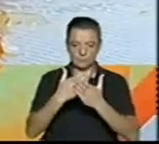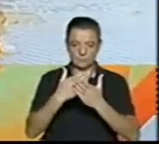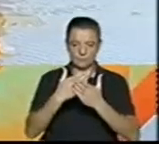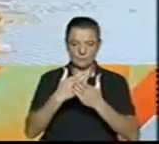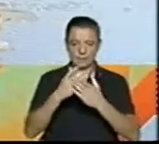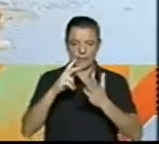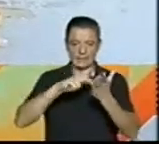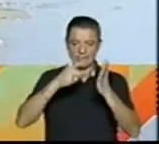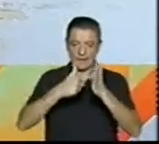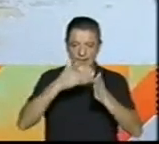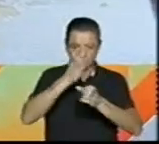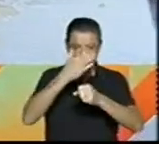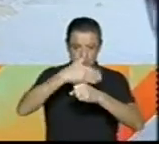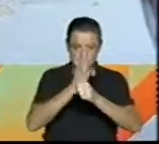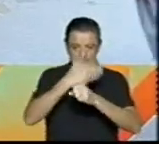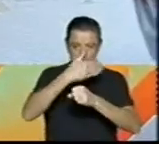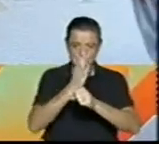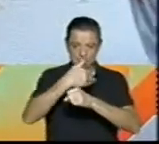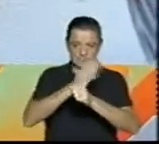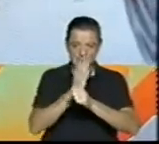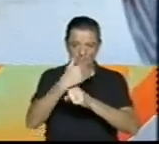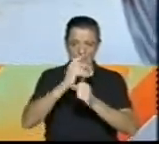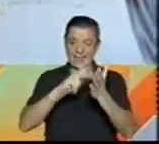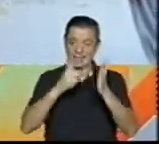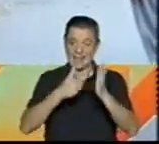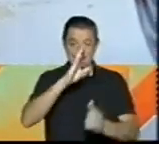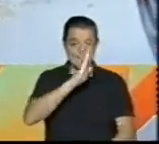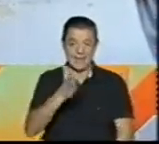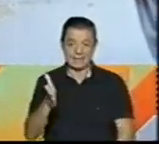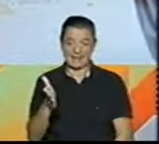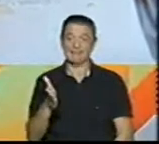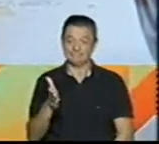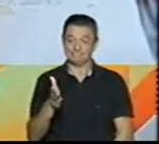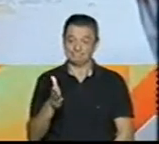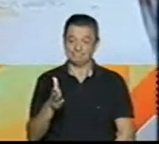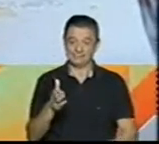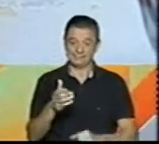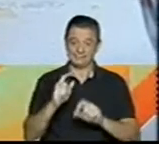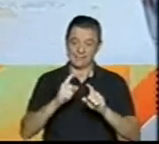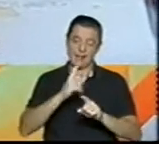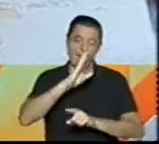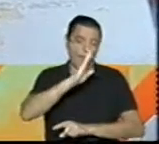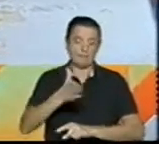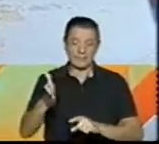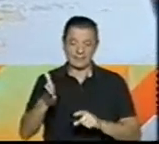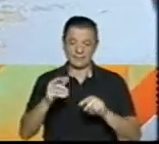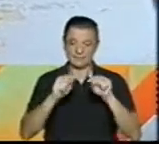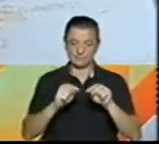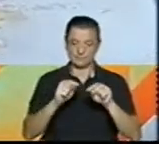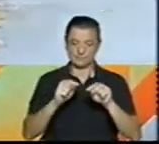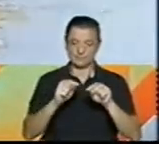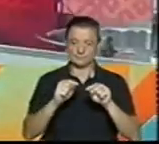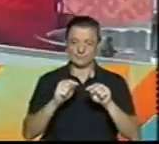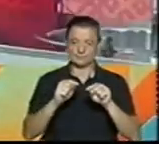quase idêntica. É quase idêntica, mas isto é uma questão de prática. Treino, exatamente. É que nunca viste, mas olha que é. Sónia, mas algum dia vai